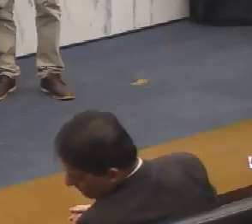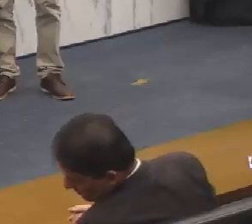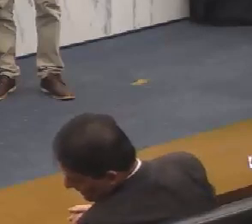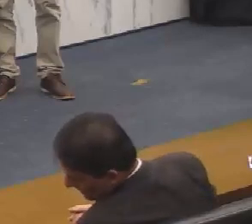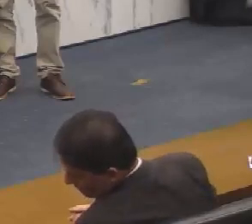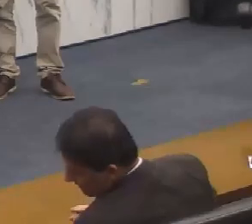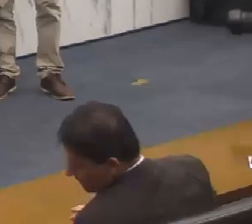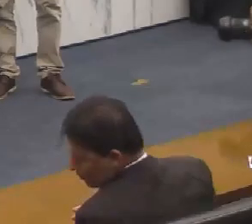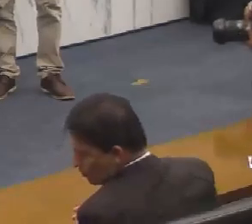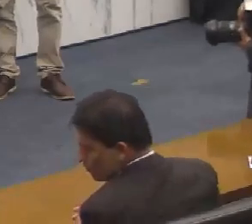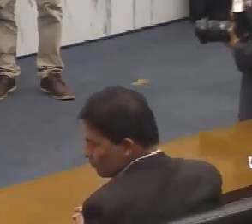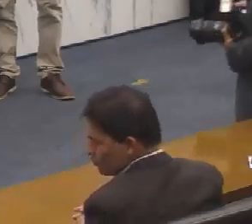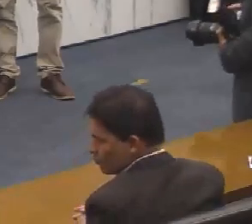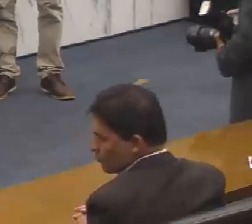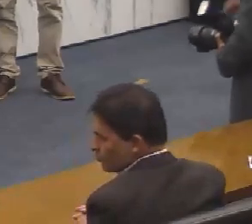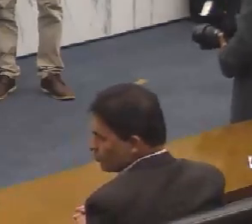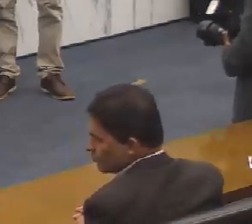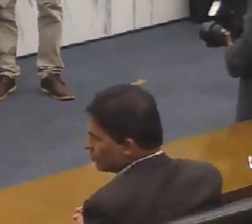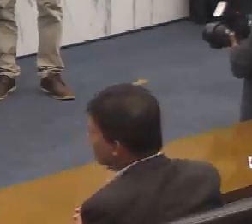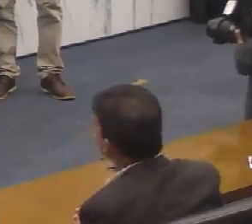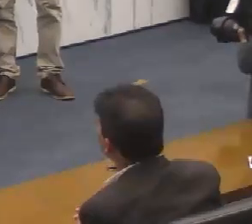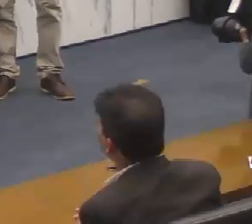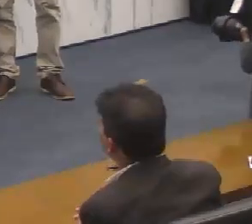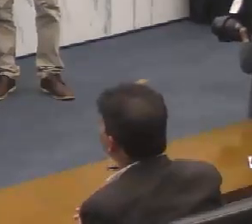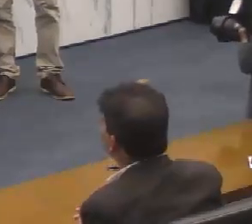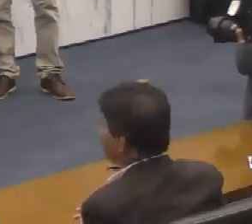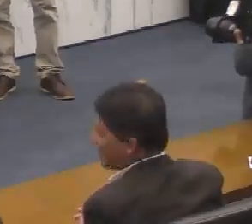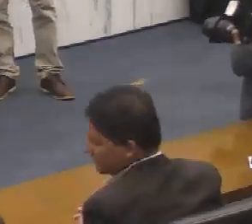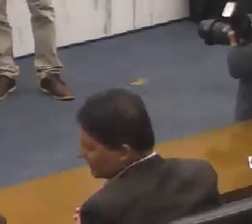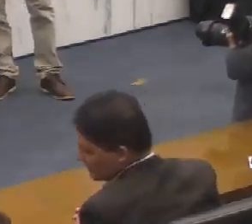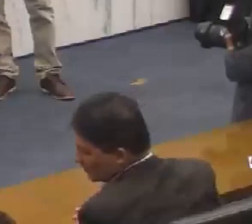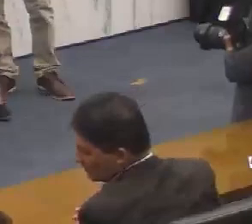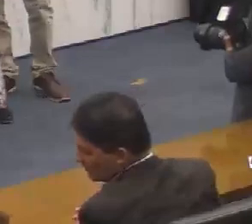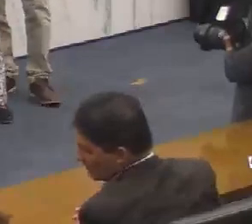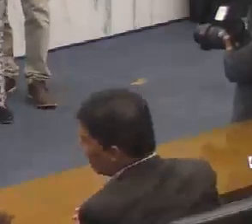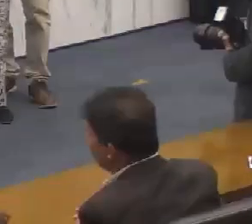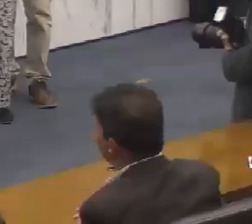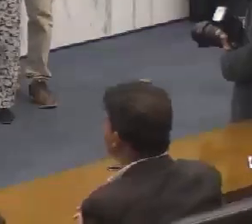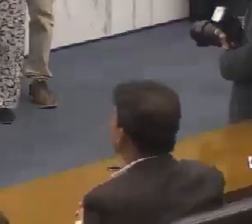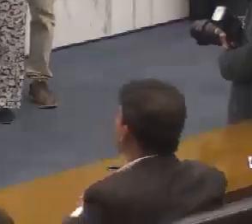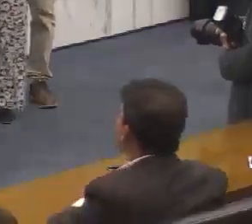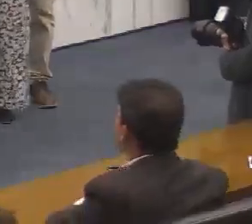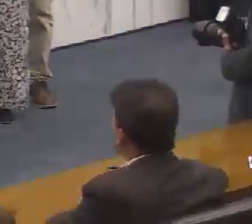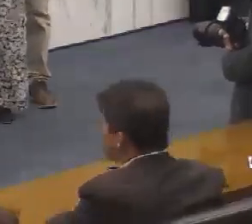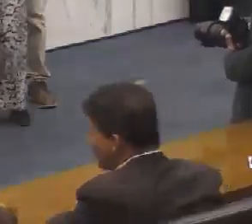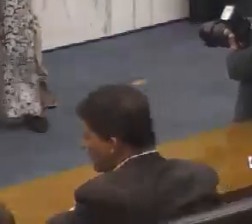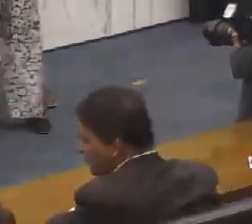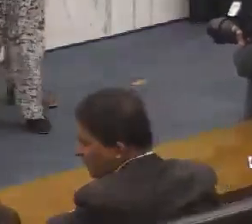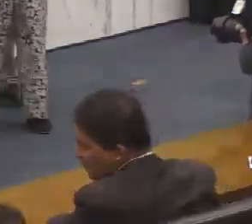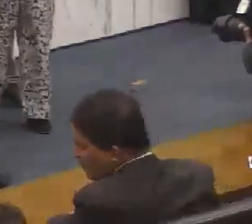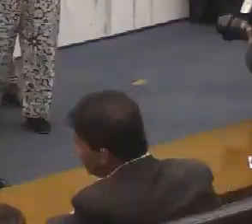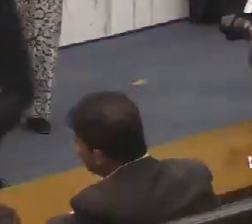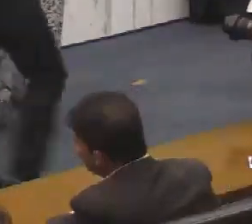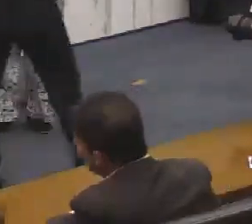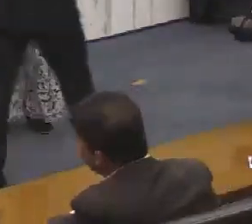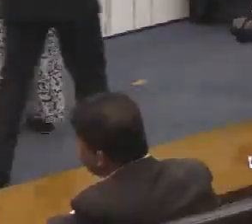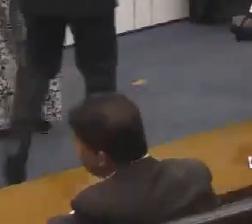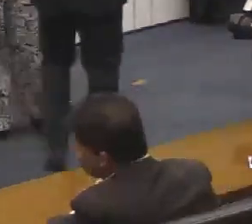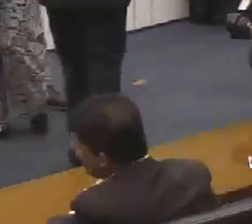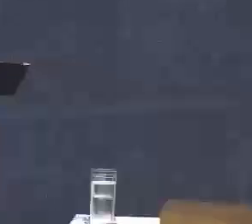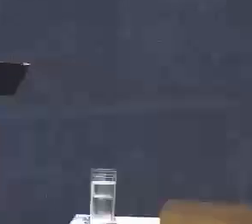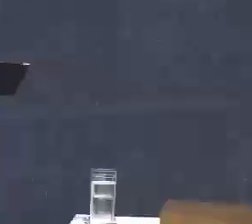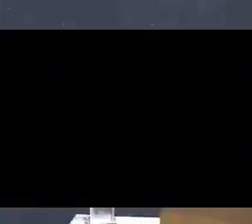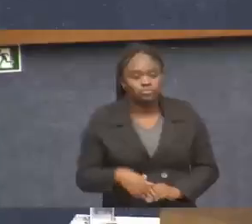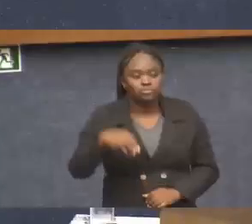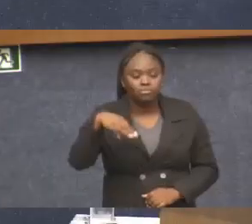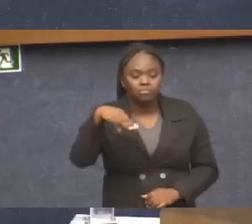se compartilhar. Também não é sobre correr contra o tempo pra ter sempre mais. Porque